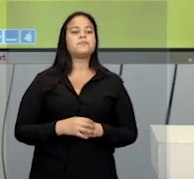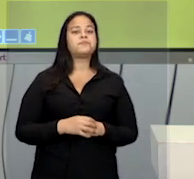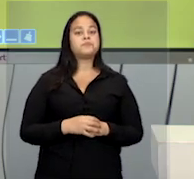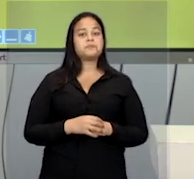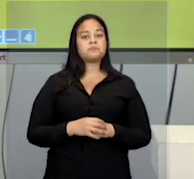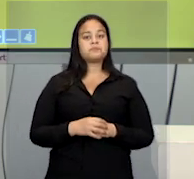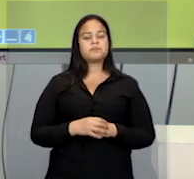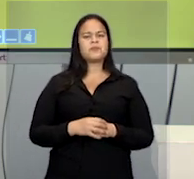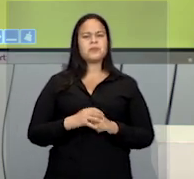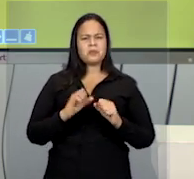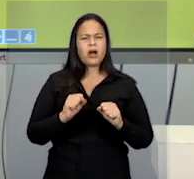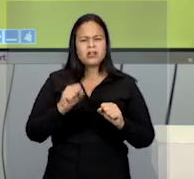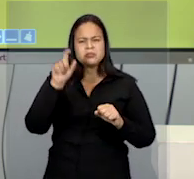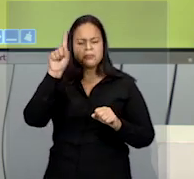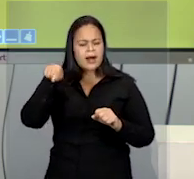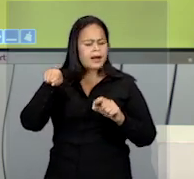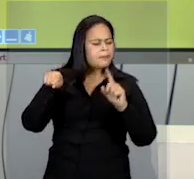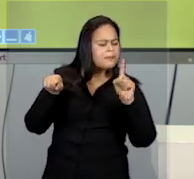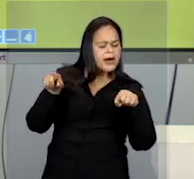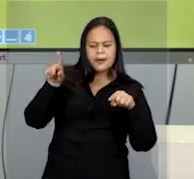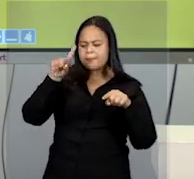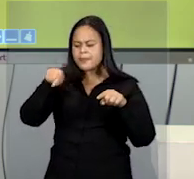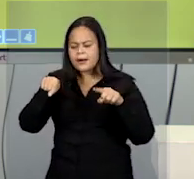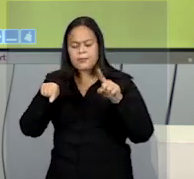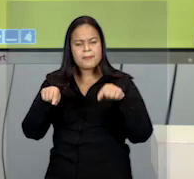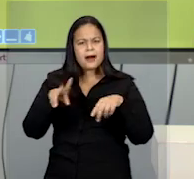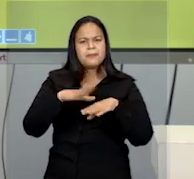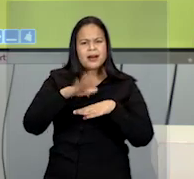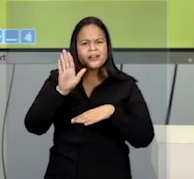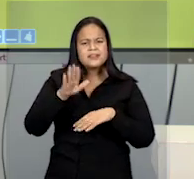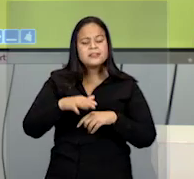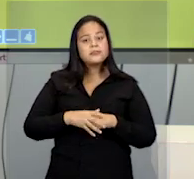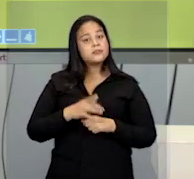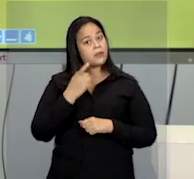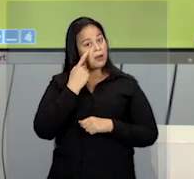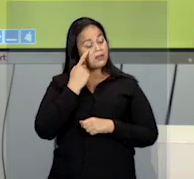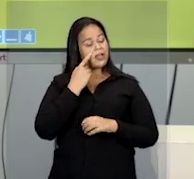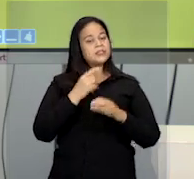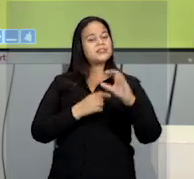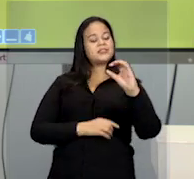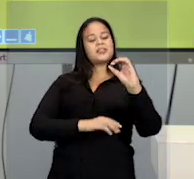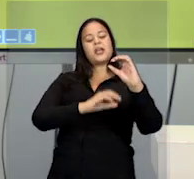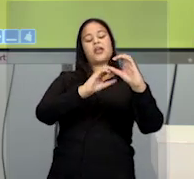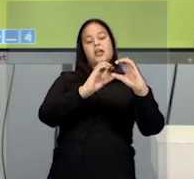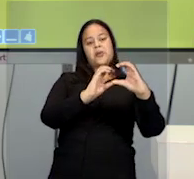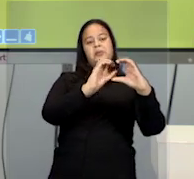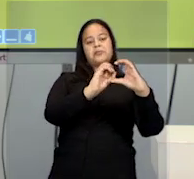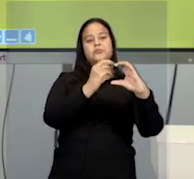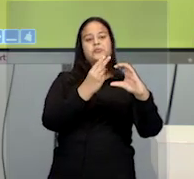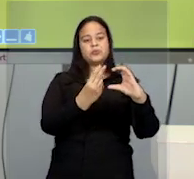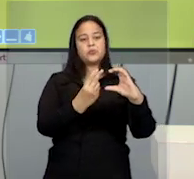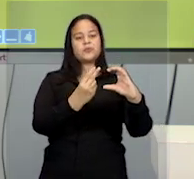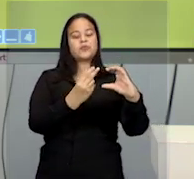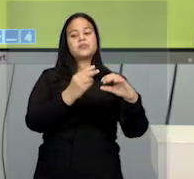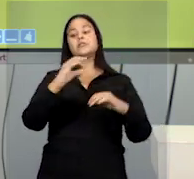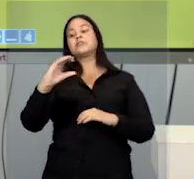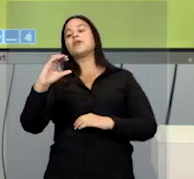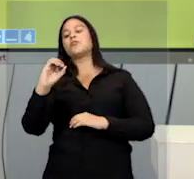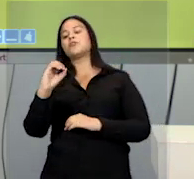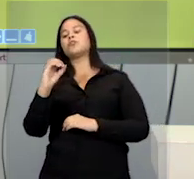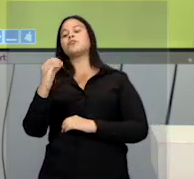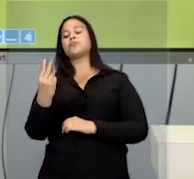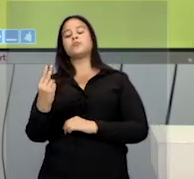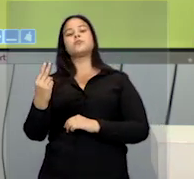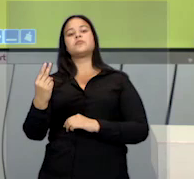Tem mais alguma coisa que eu posso cortar? Eu vou olhar aqui, olha. CO2, eu tenho do lado de cá e eu tenho do lado de cá. Do lado de cá eu tenho